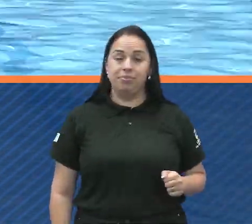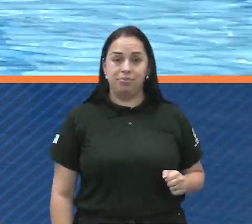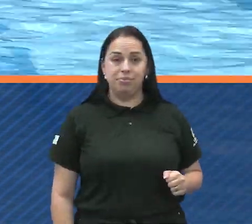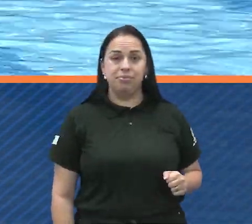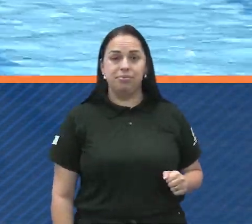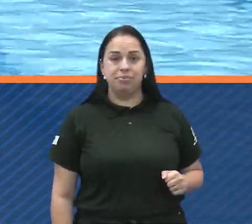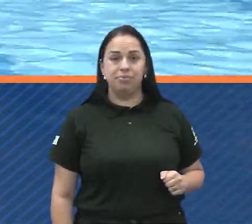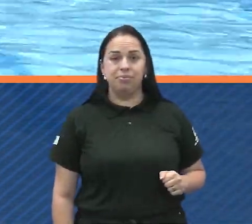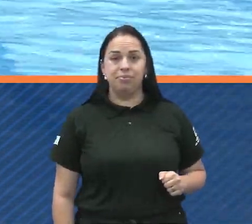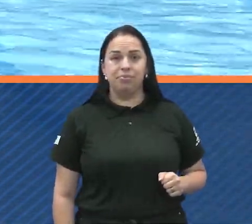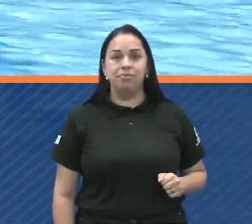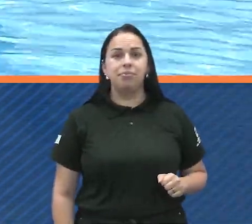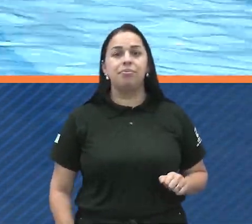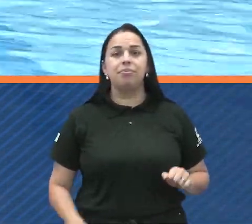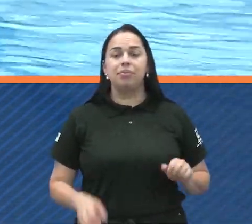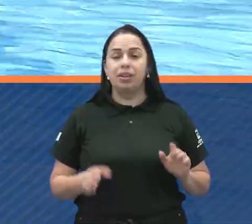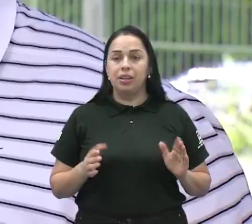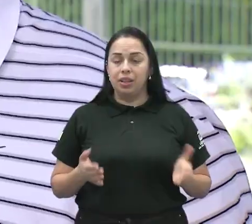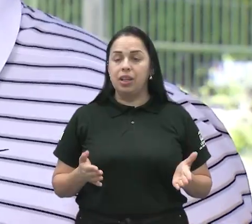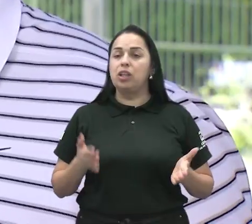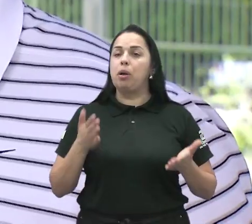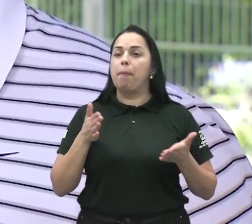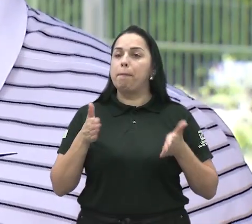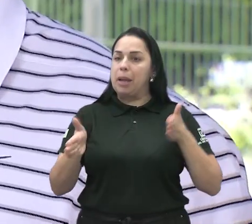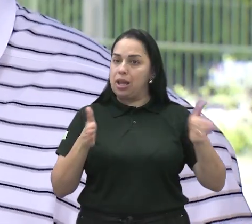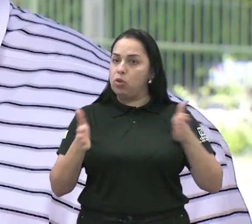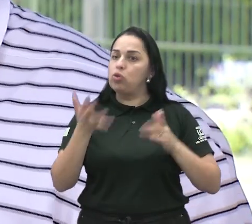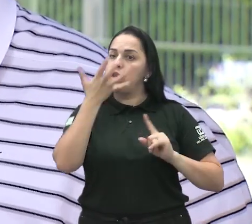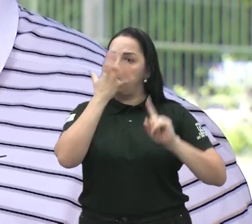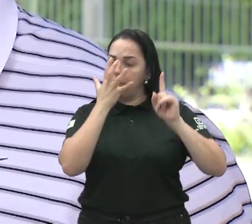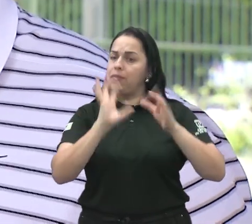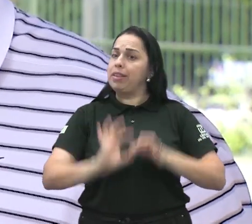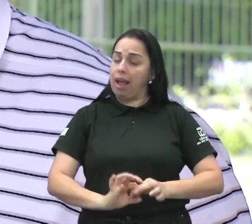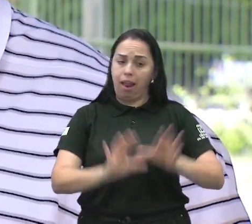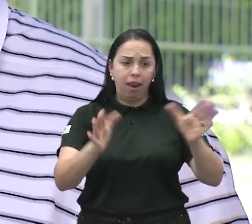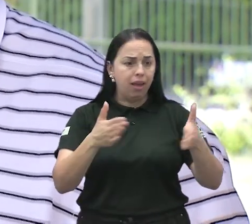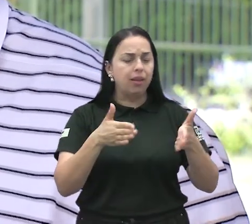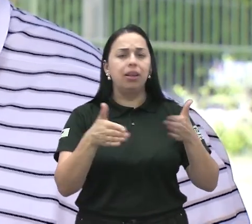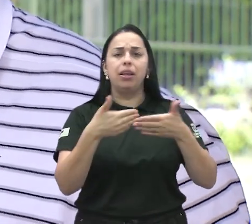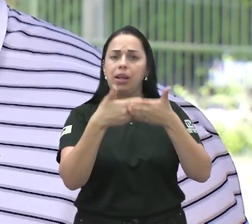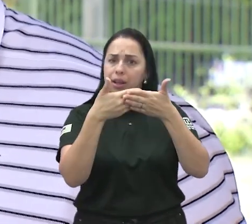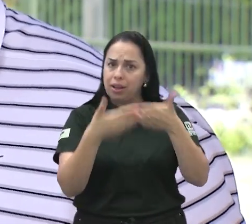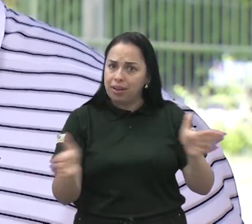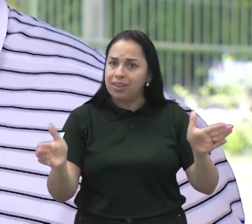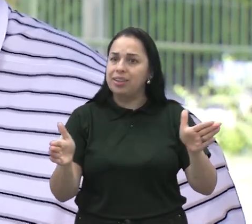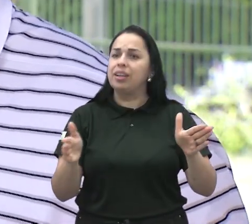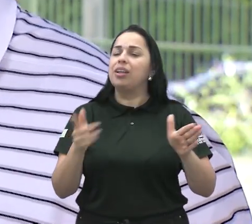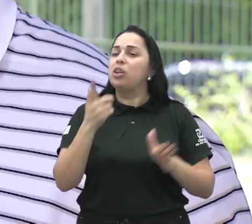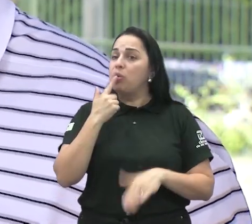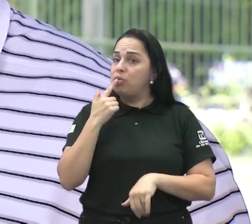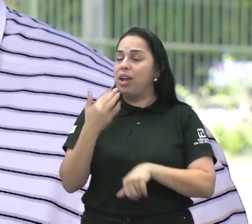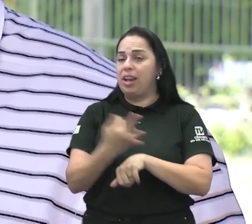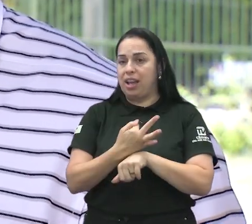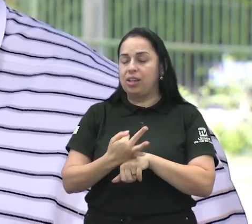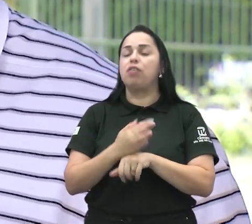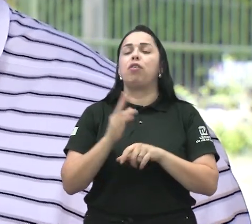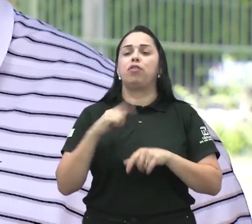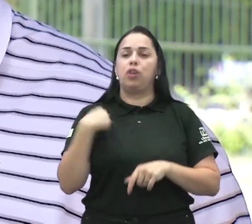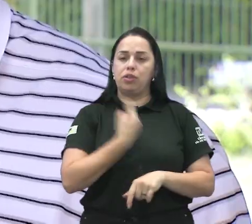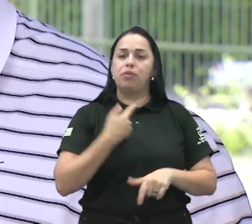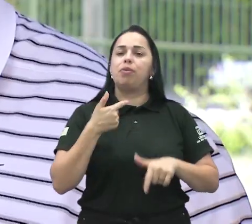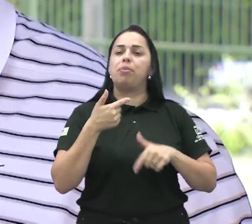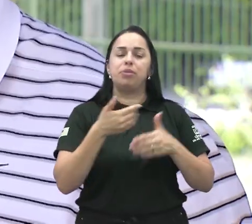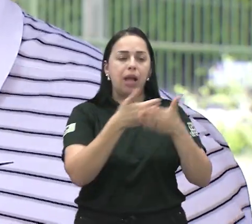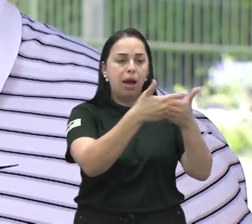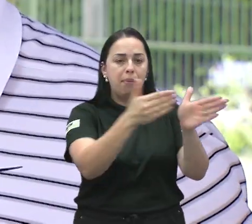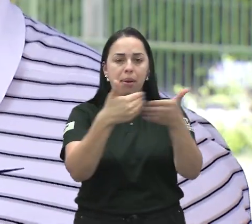tarde até às 18 horas. E no Carnaval também vai funcionar como feriado, né? Todo feriado prolongado, nós